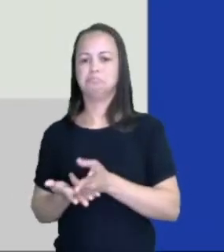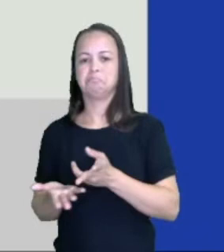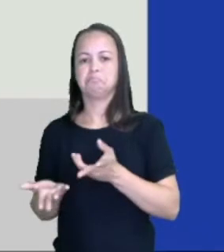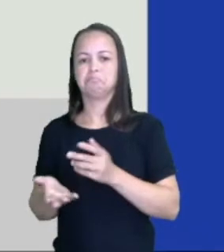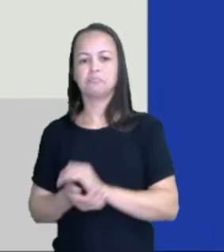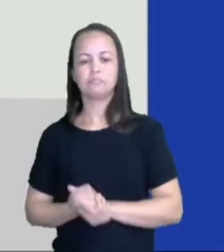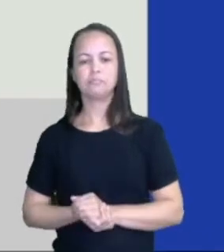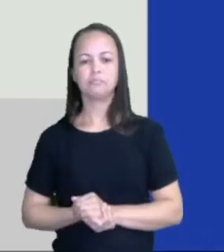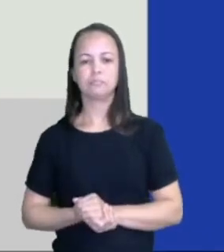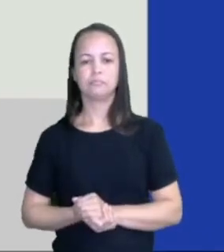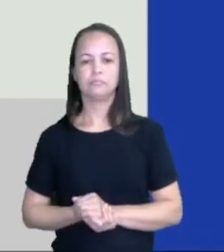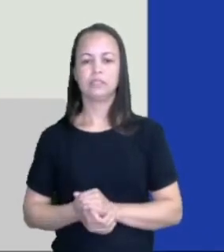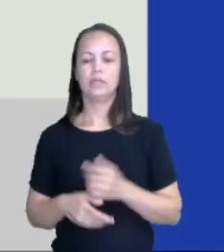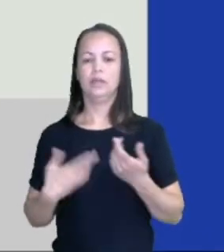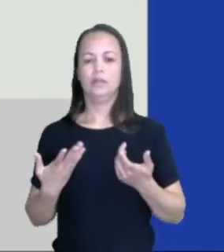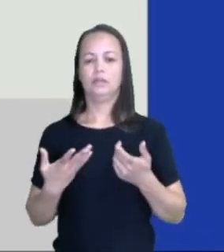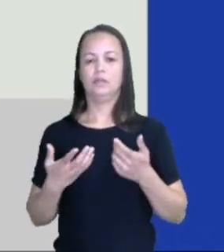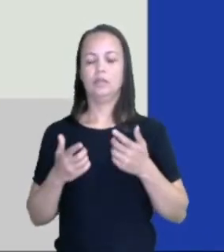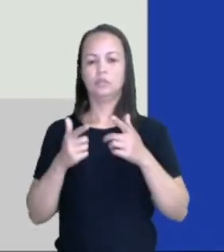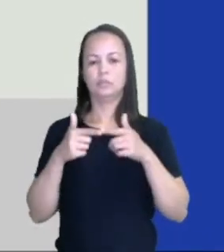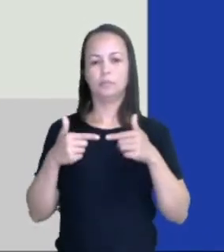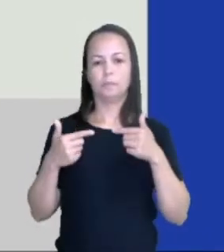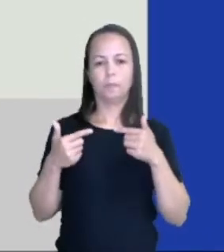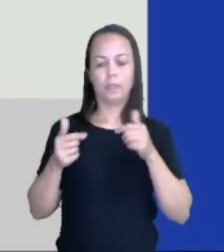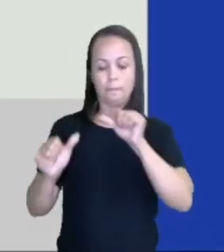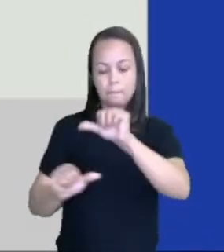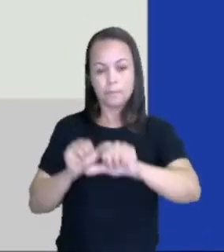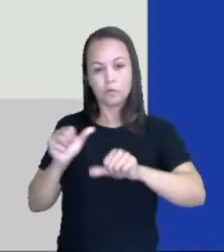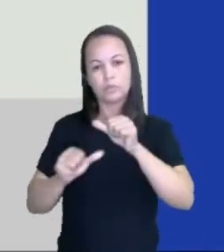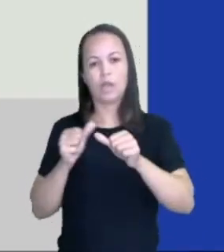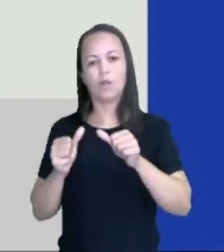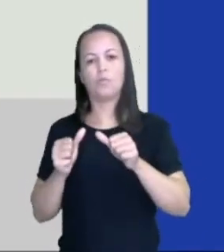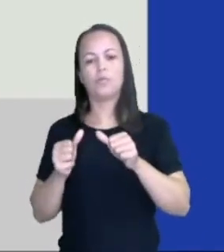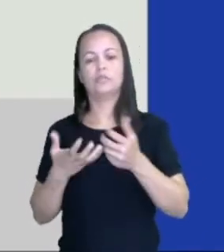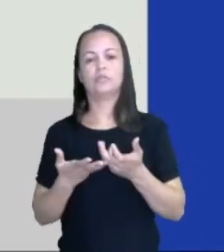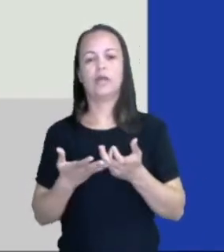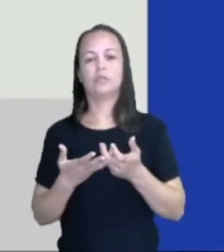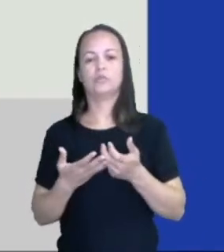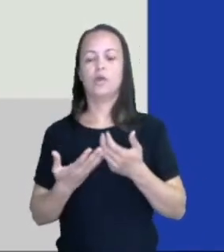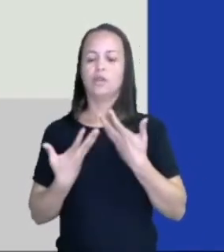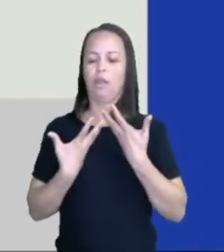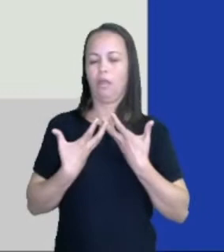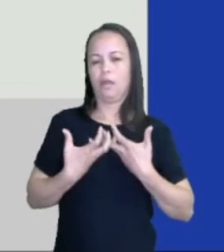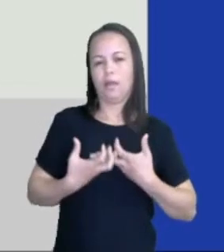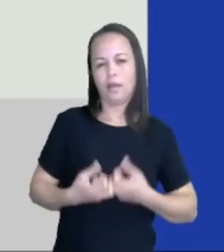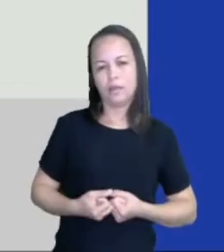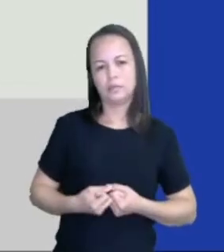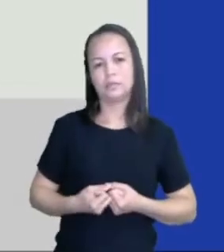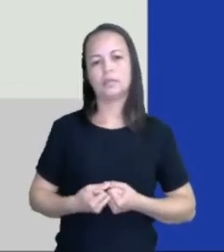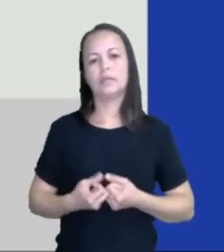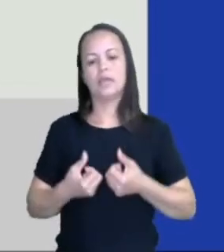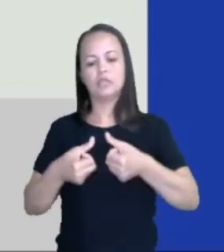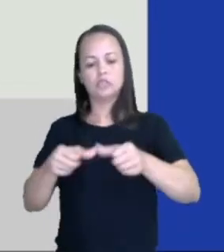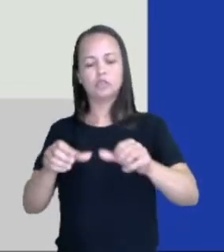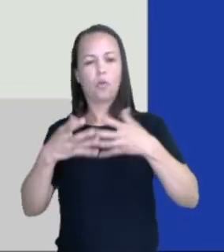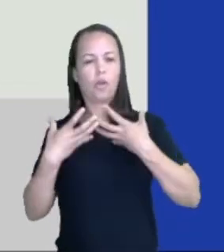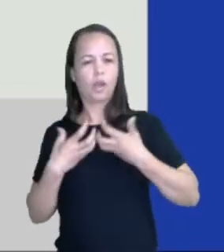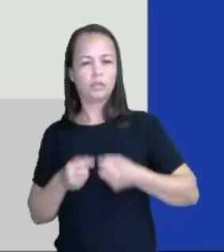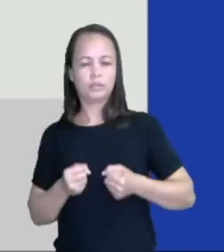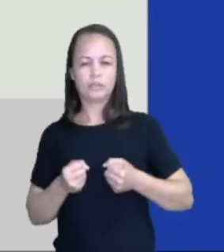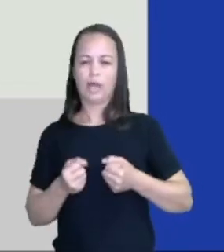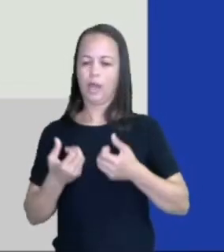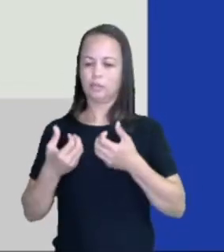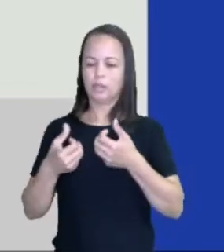estados físicos e de humor temporário, estou cansada, estás